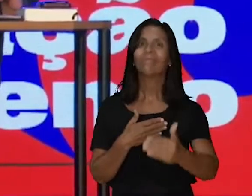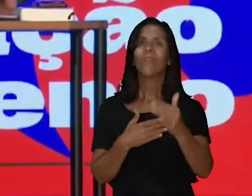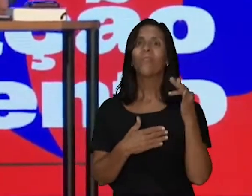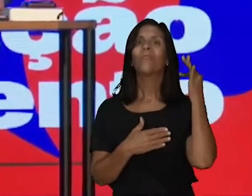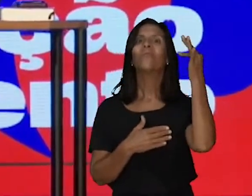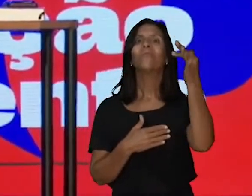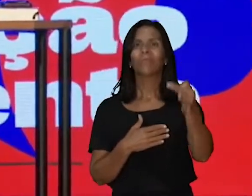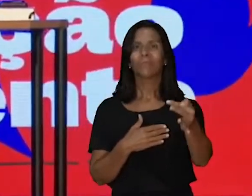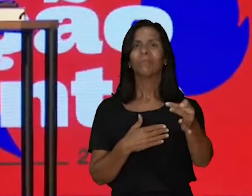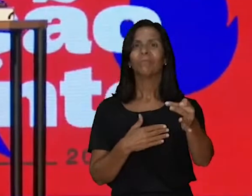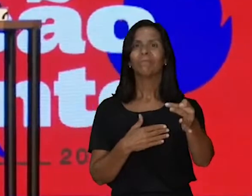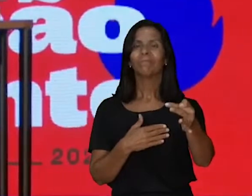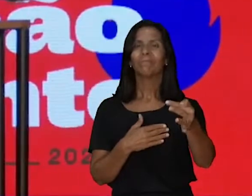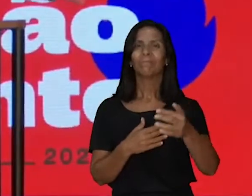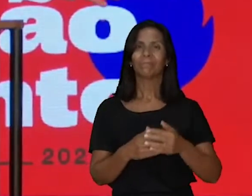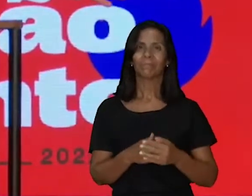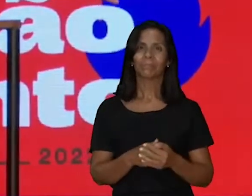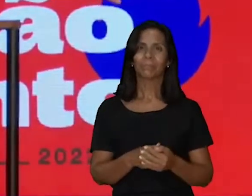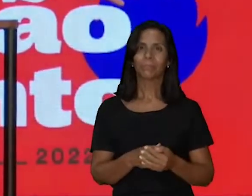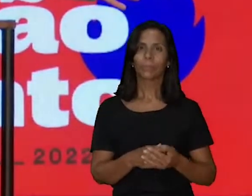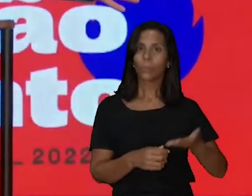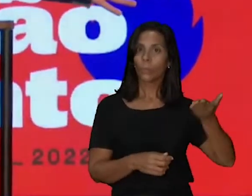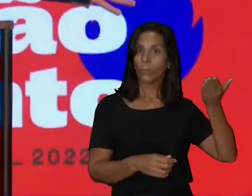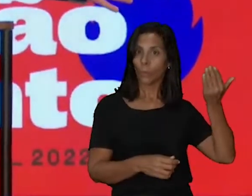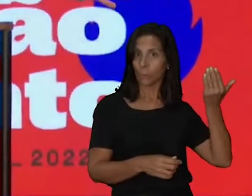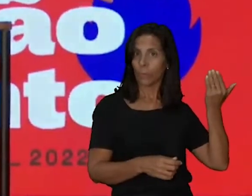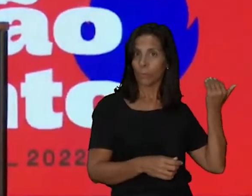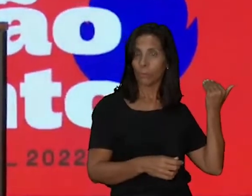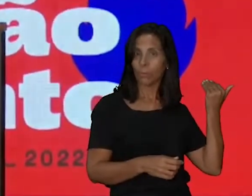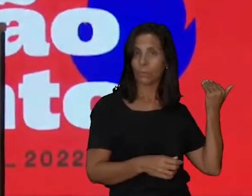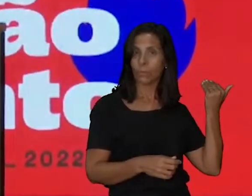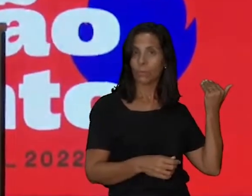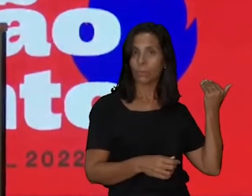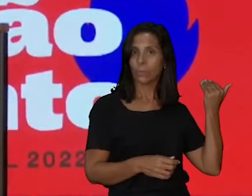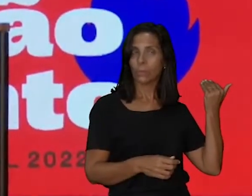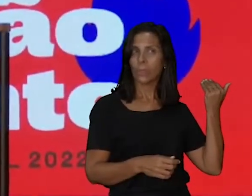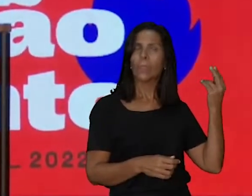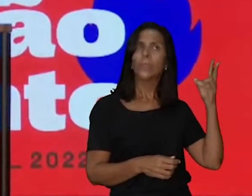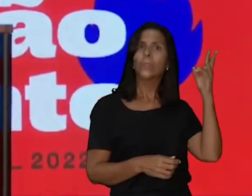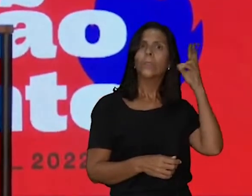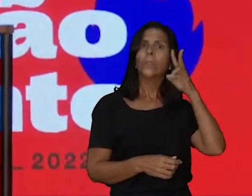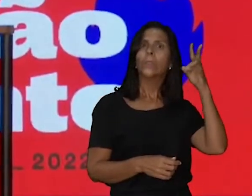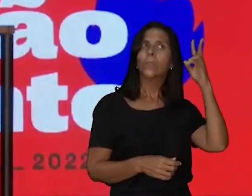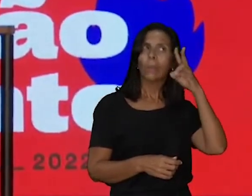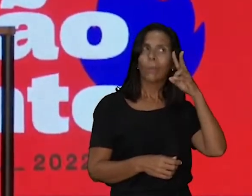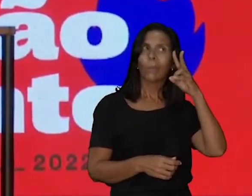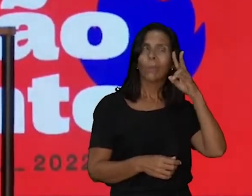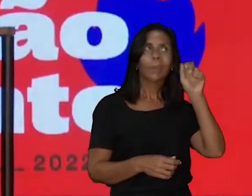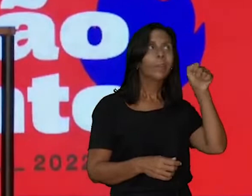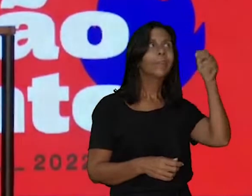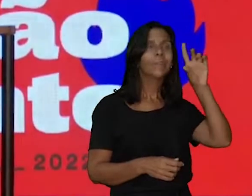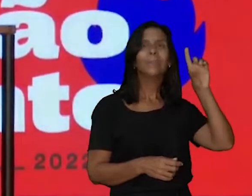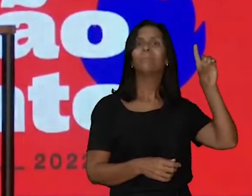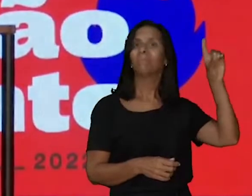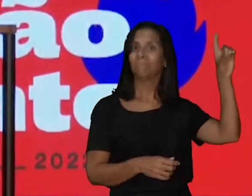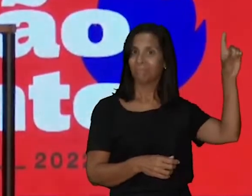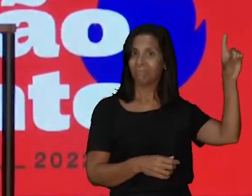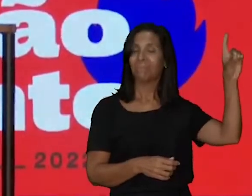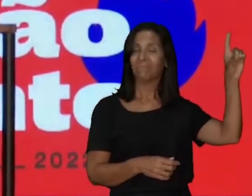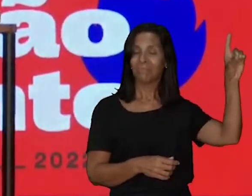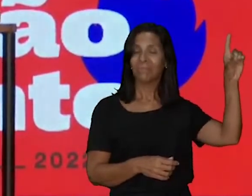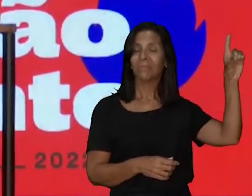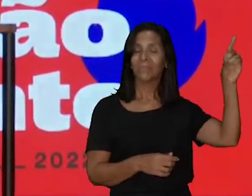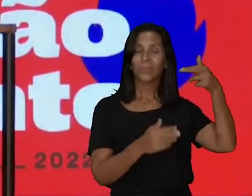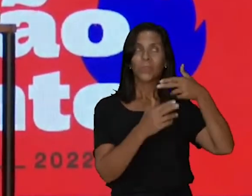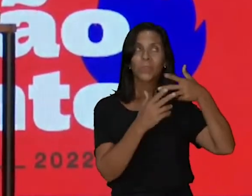futuro. O passado nos faz lembrar quem Deus é, o que Ele pode